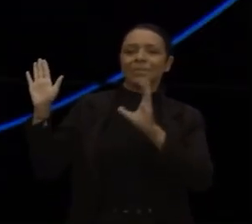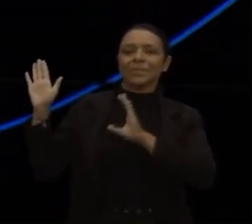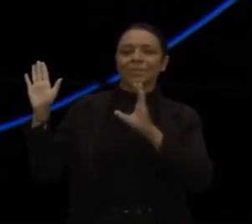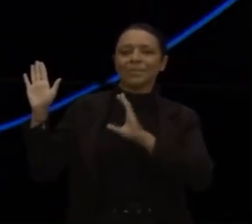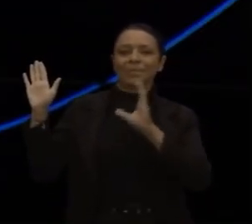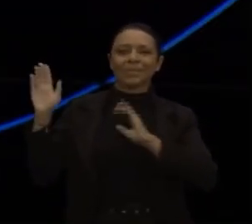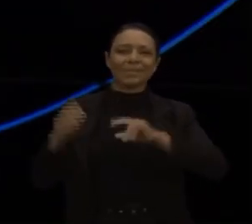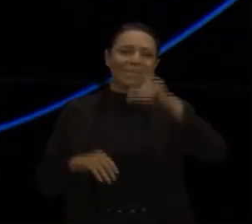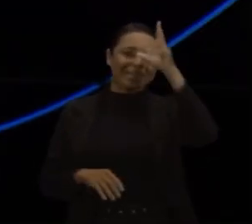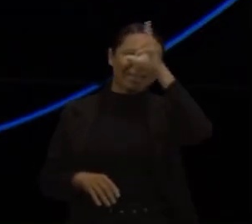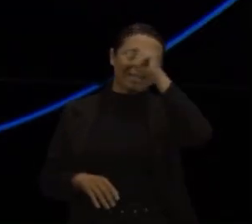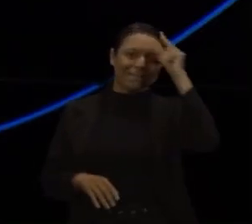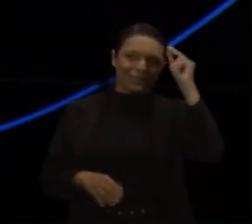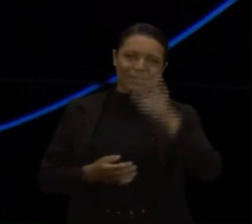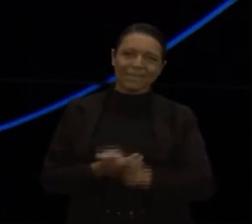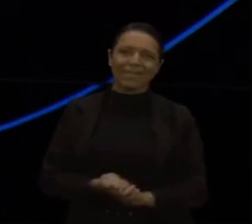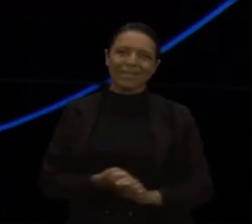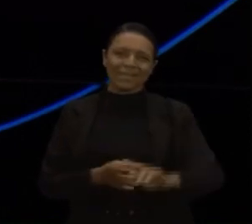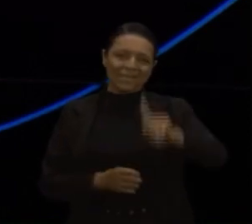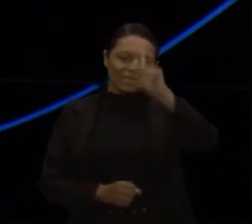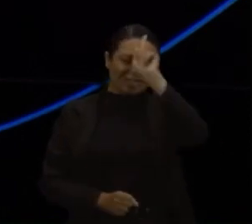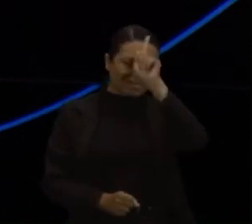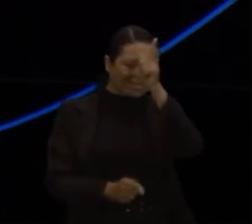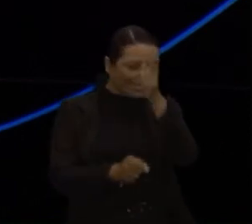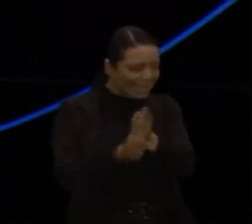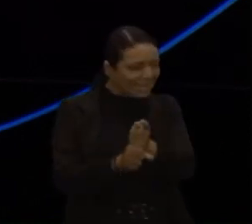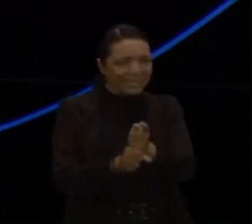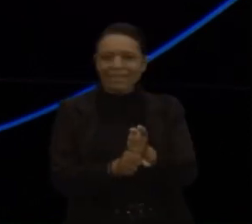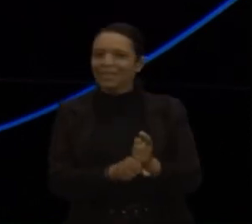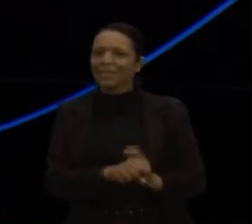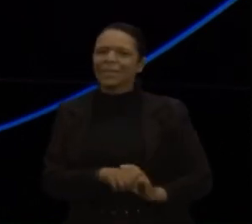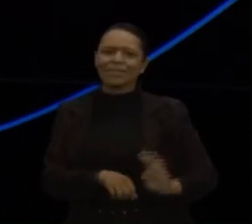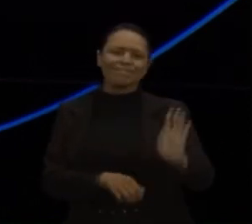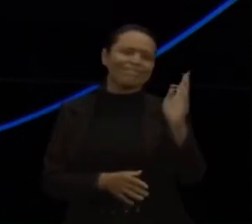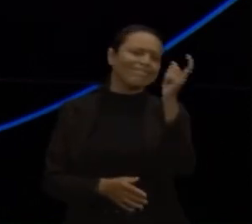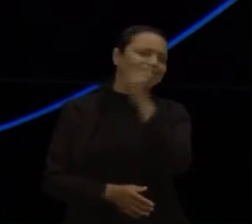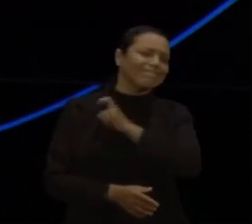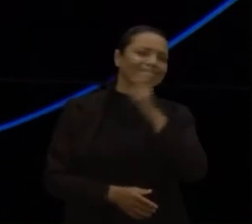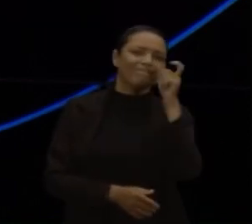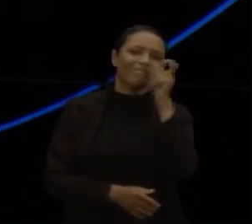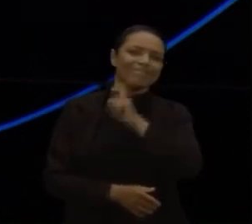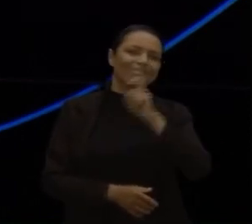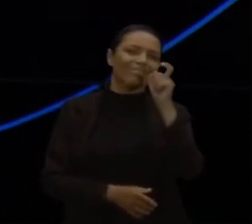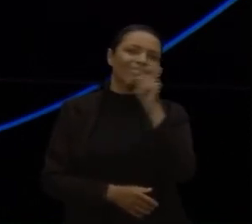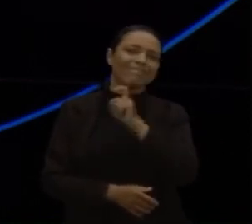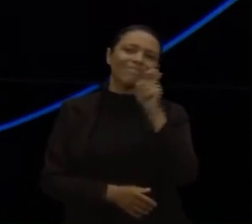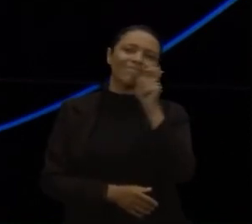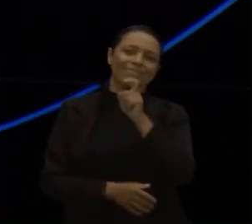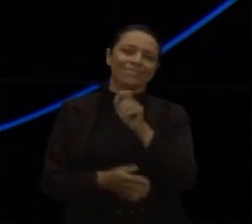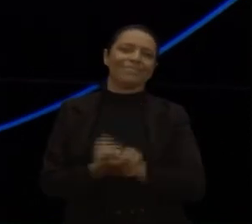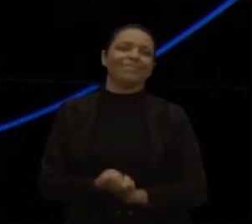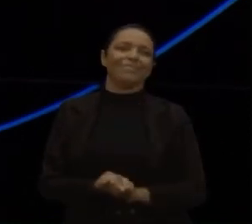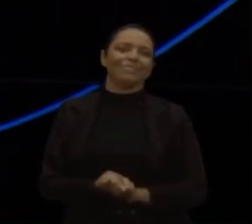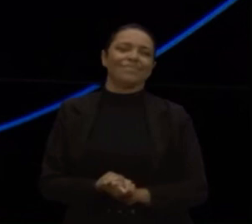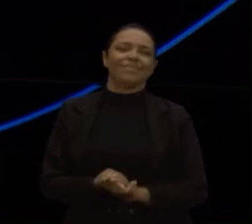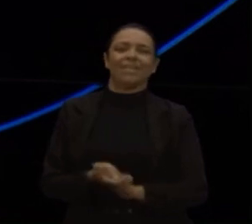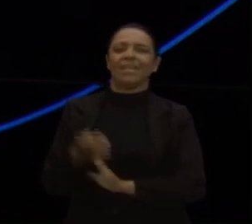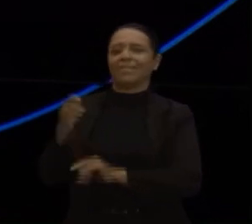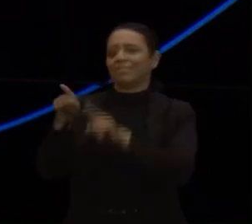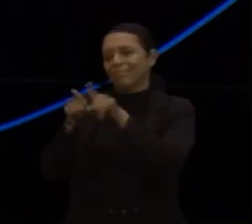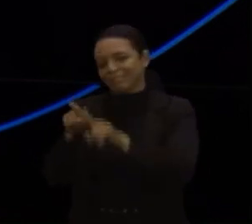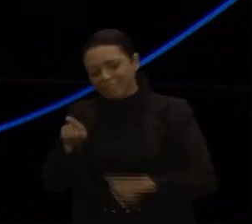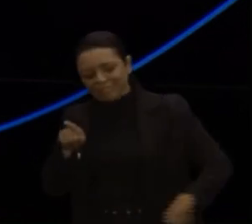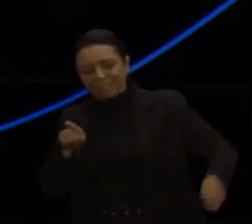fake News né eleição que estamos Encerrando o ciclo do ciclo de Bruno Cunha Lima o